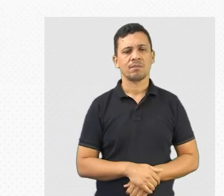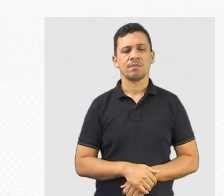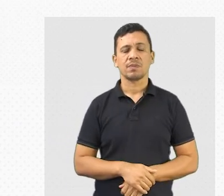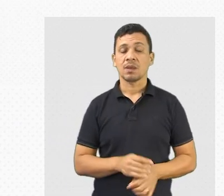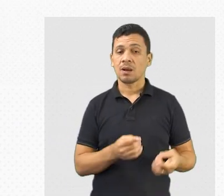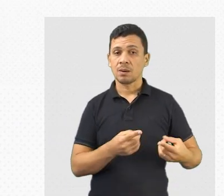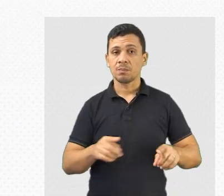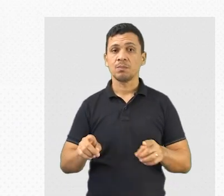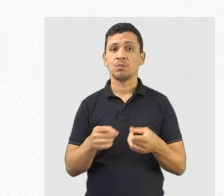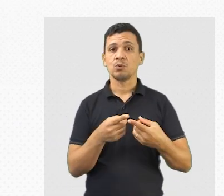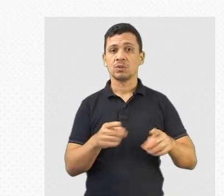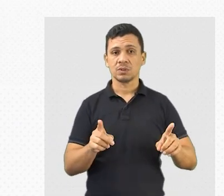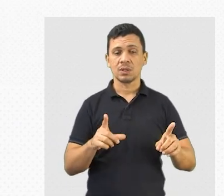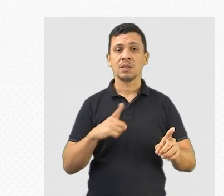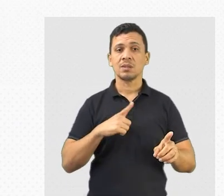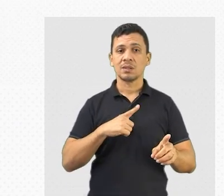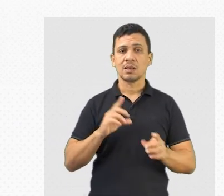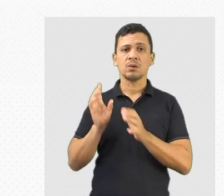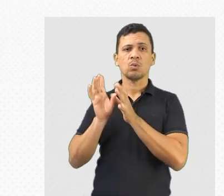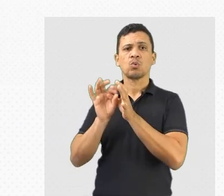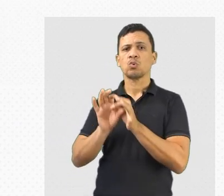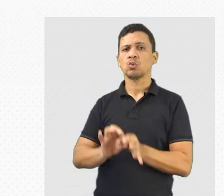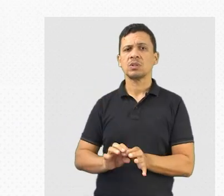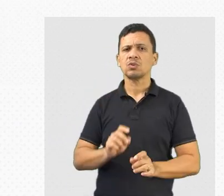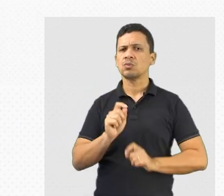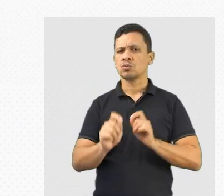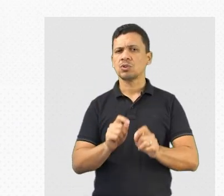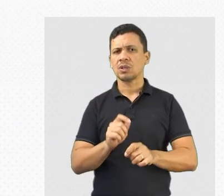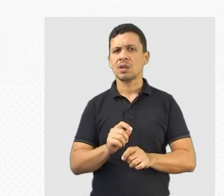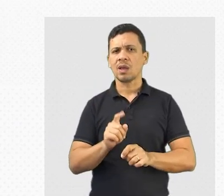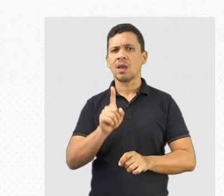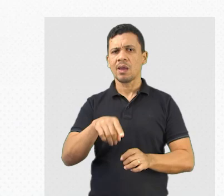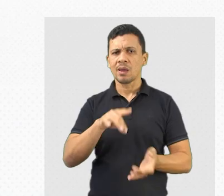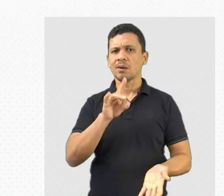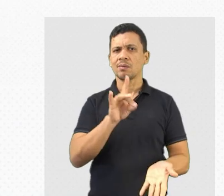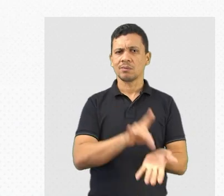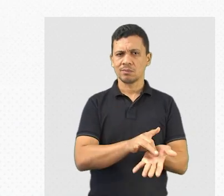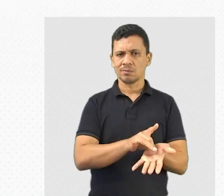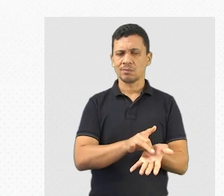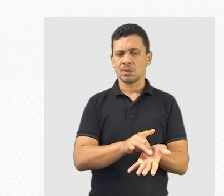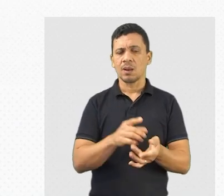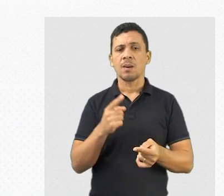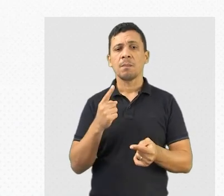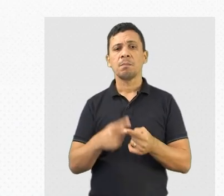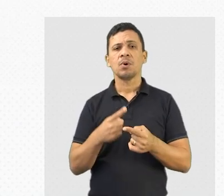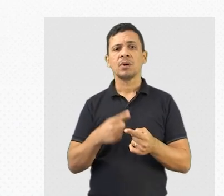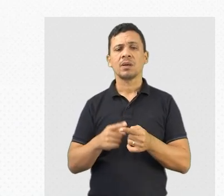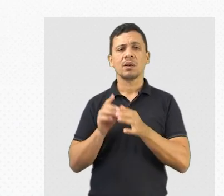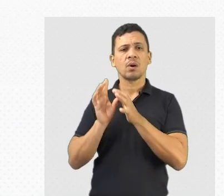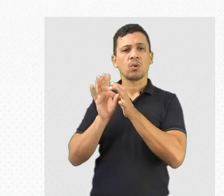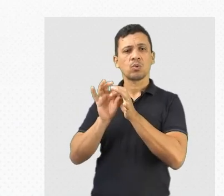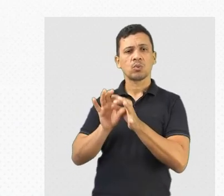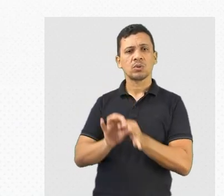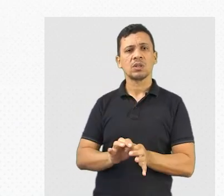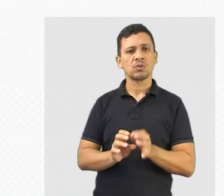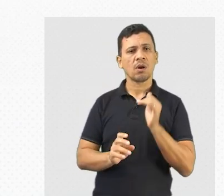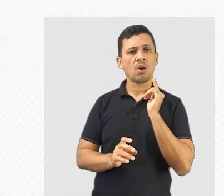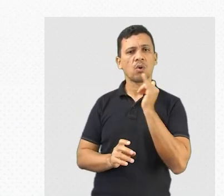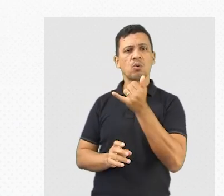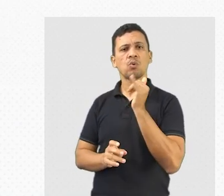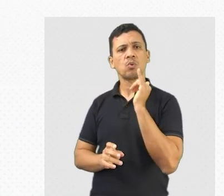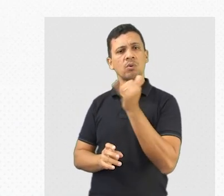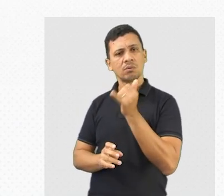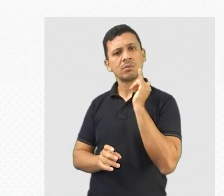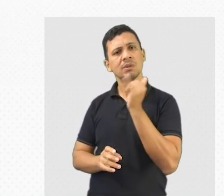ela traz sempre um contexto que é autêntico, porque ela traz um contexto que conta uma história,